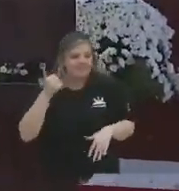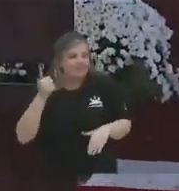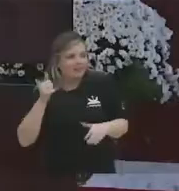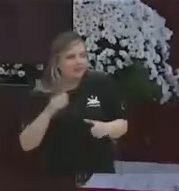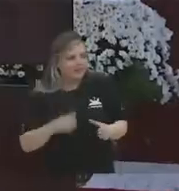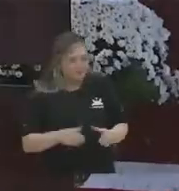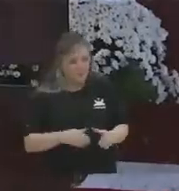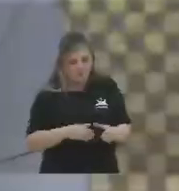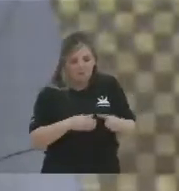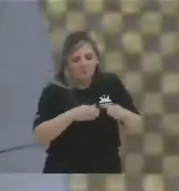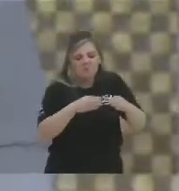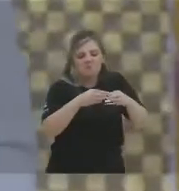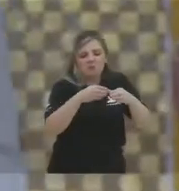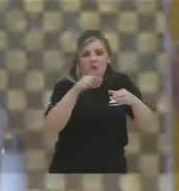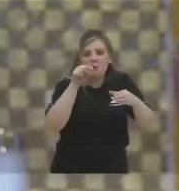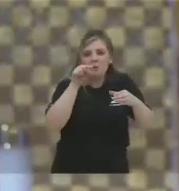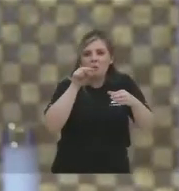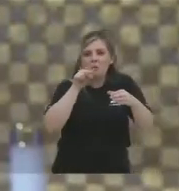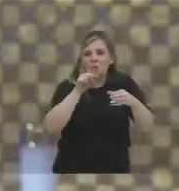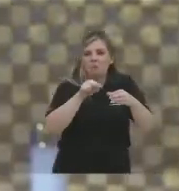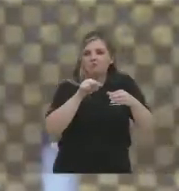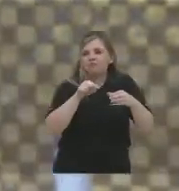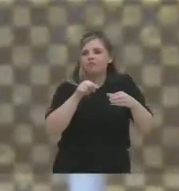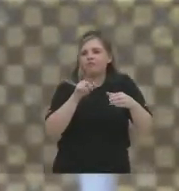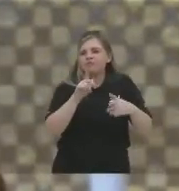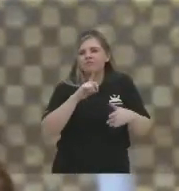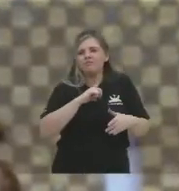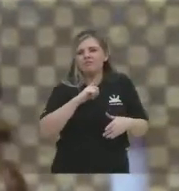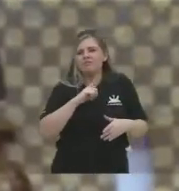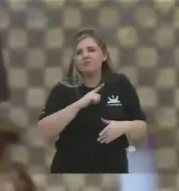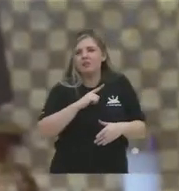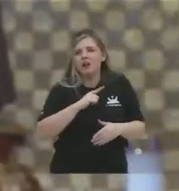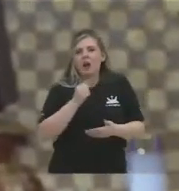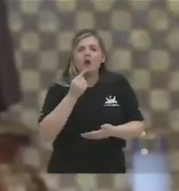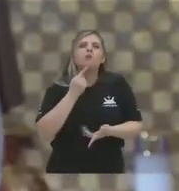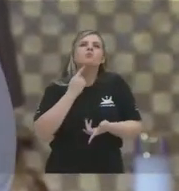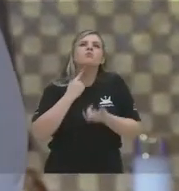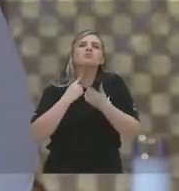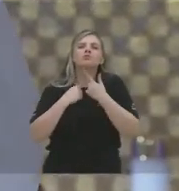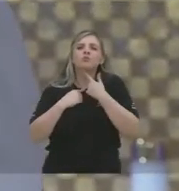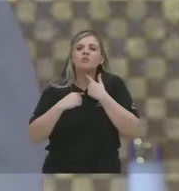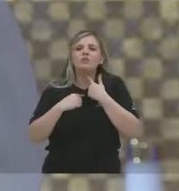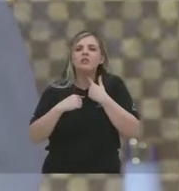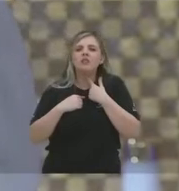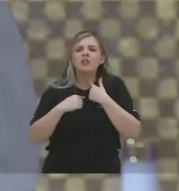sacia muito mais do que as cisternas de Sicar.